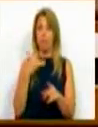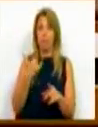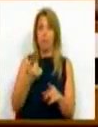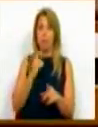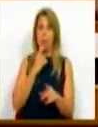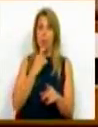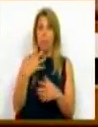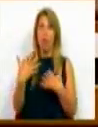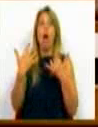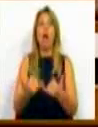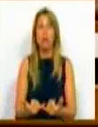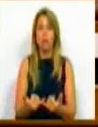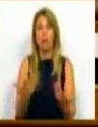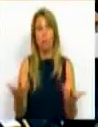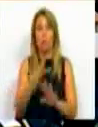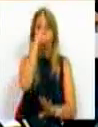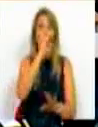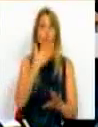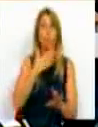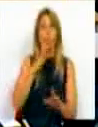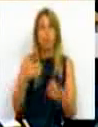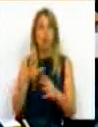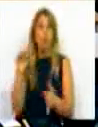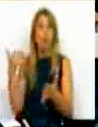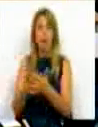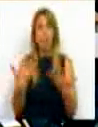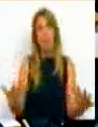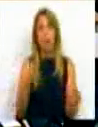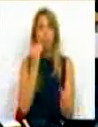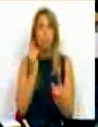governos provisórios até agora.